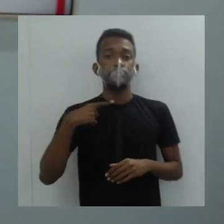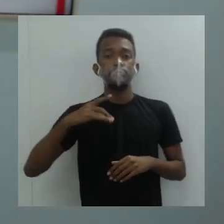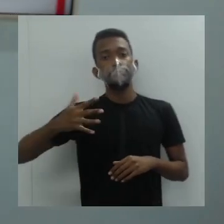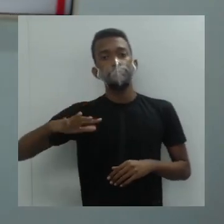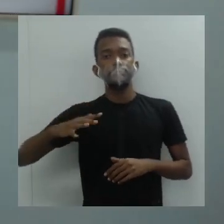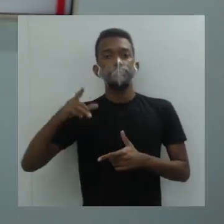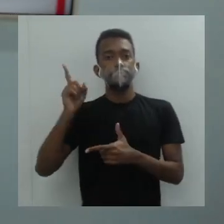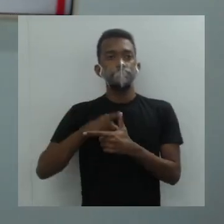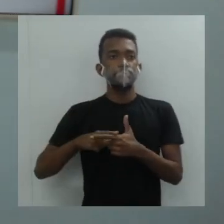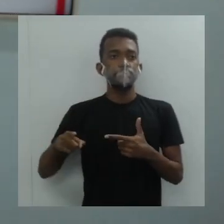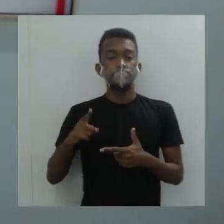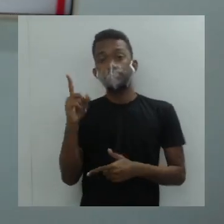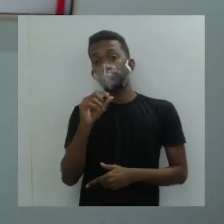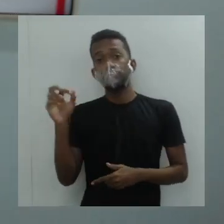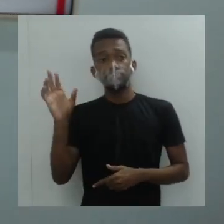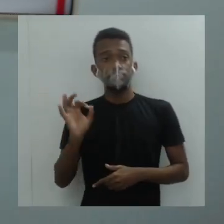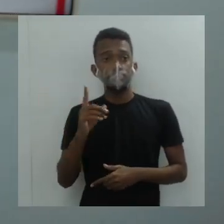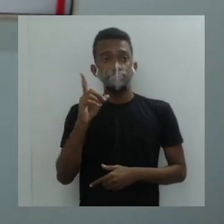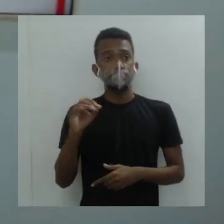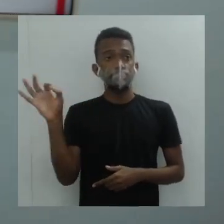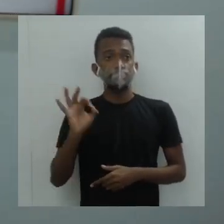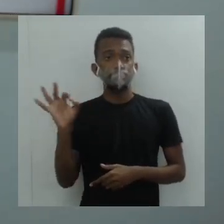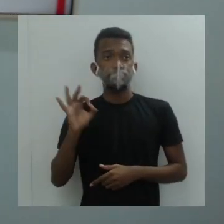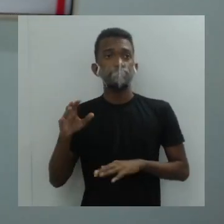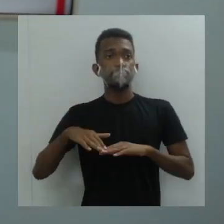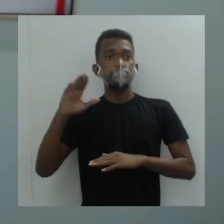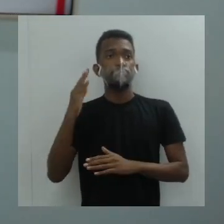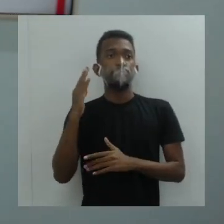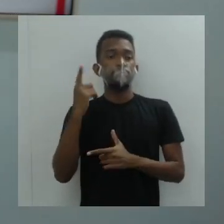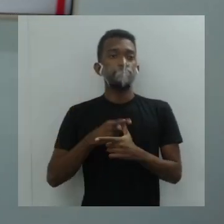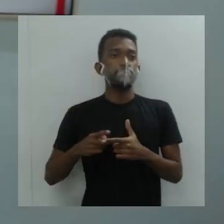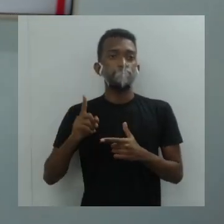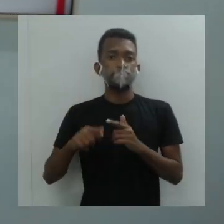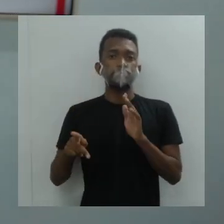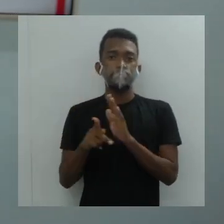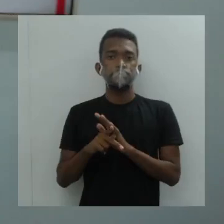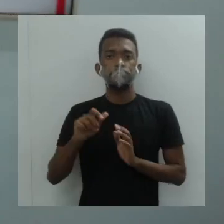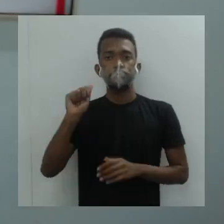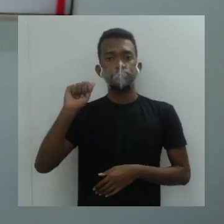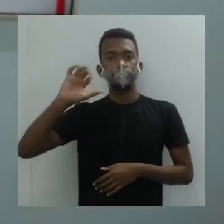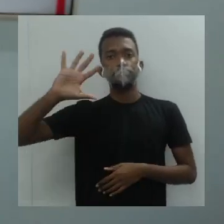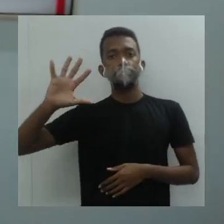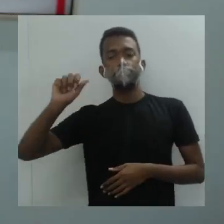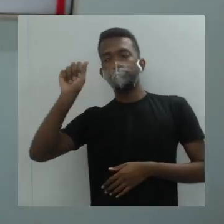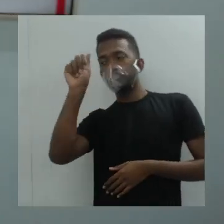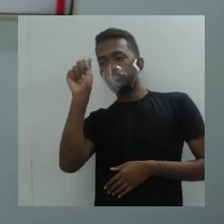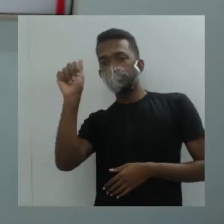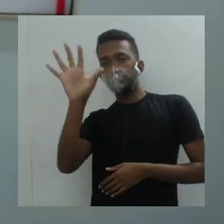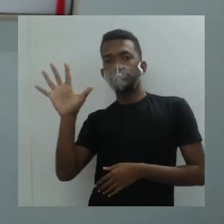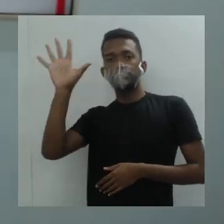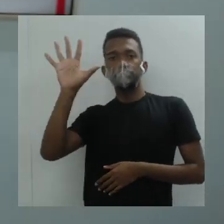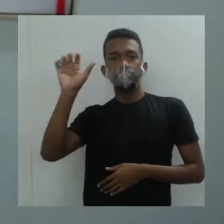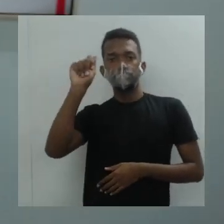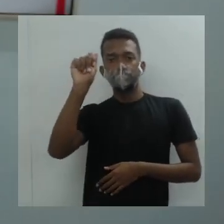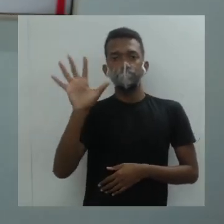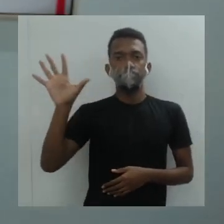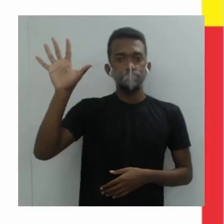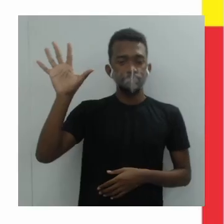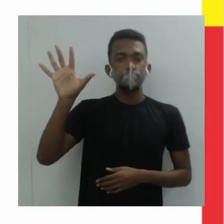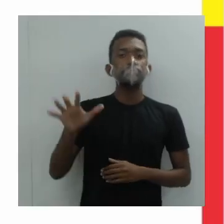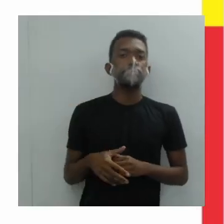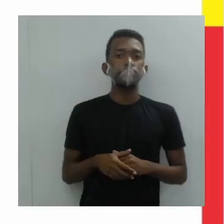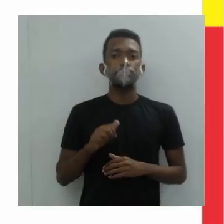aí dos 100%, muito mais da metade é o continente asiático. Olha, o continente